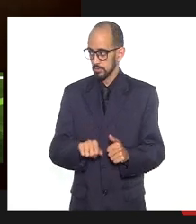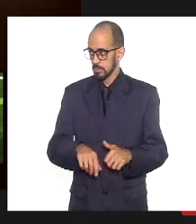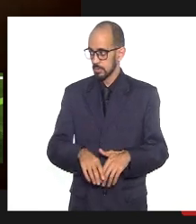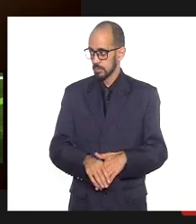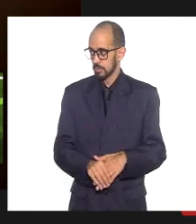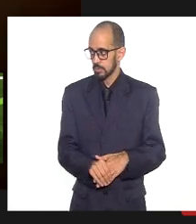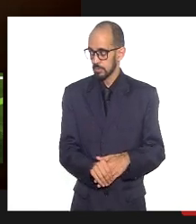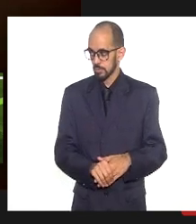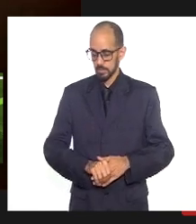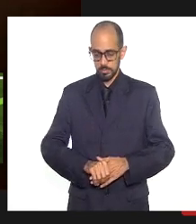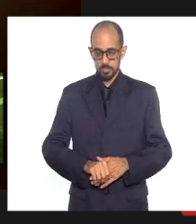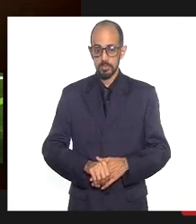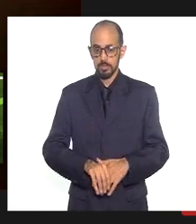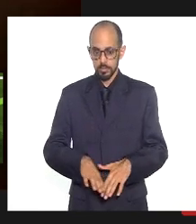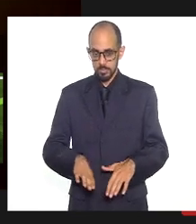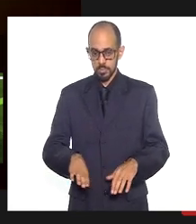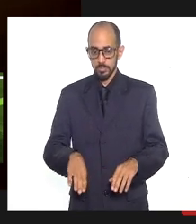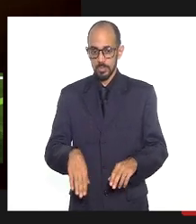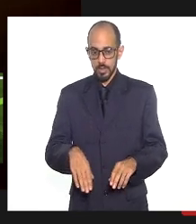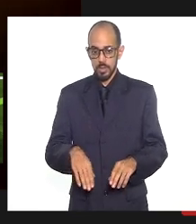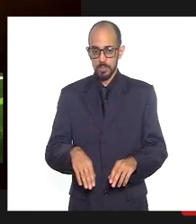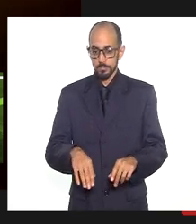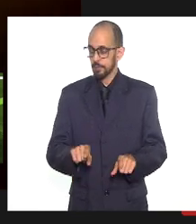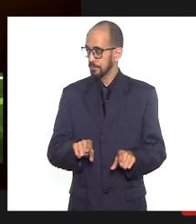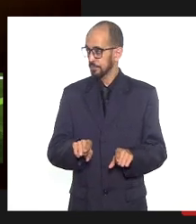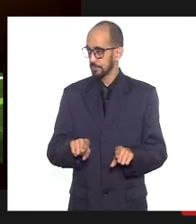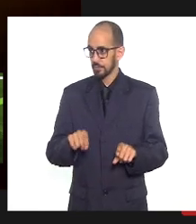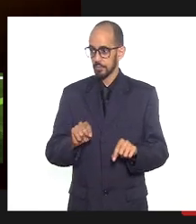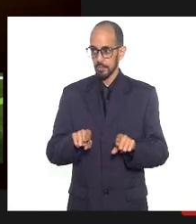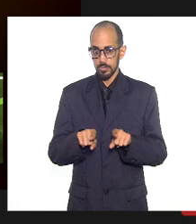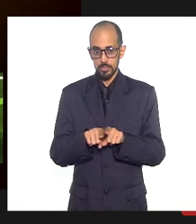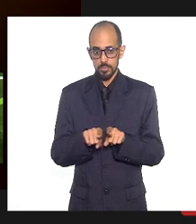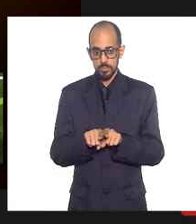frutas, legumes e verduras para